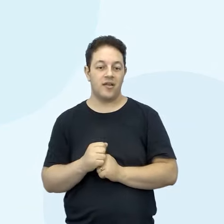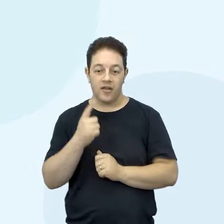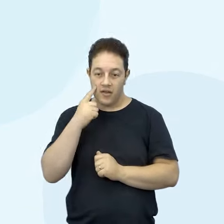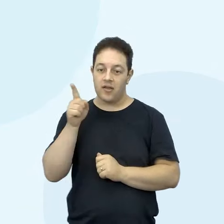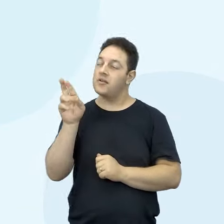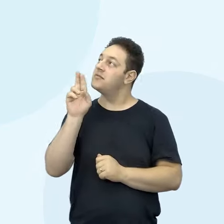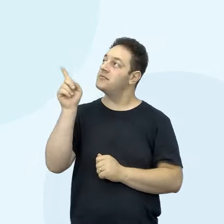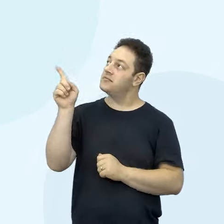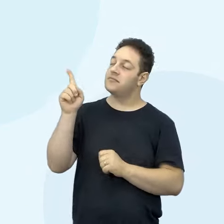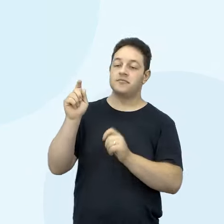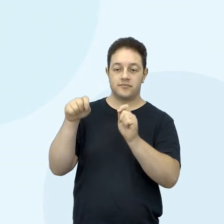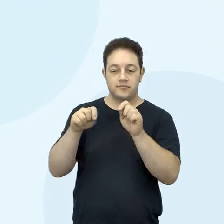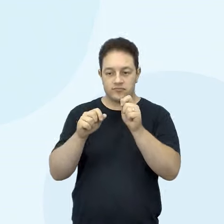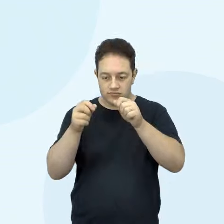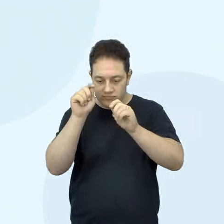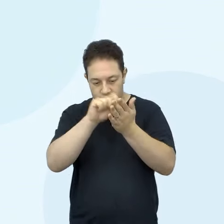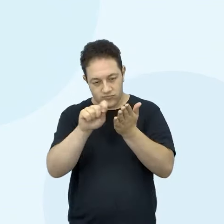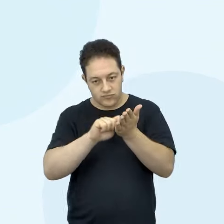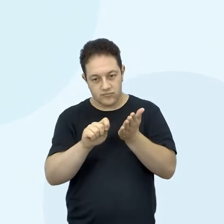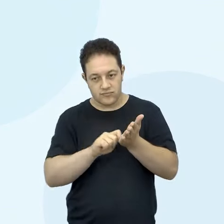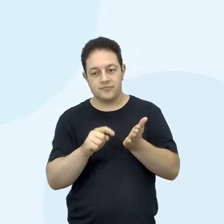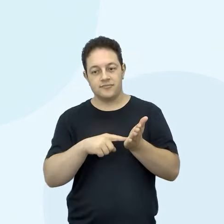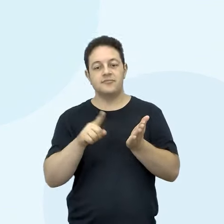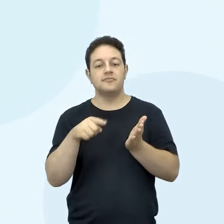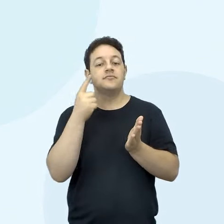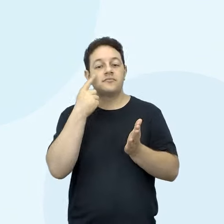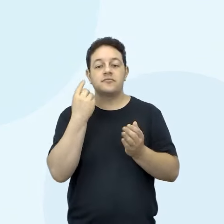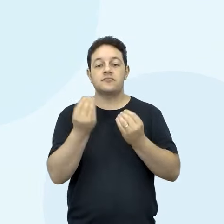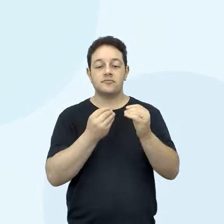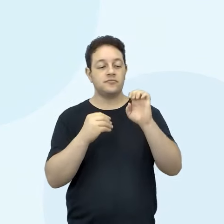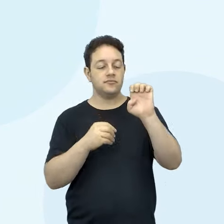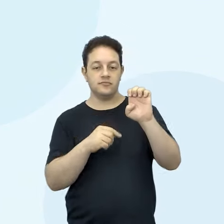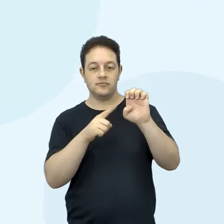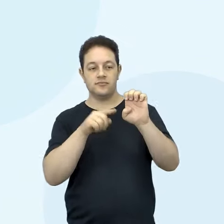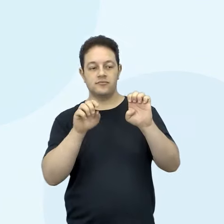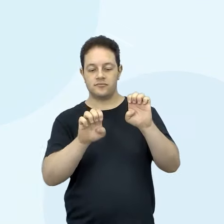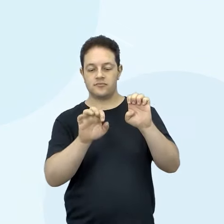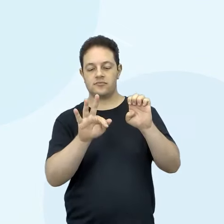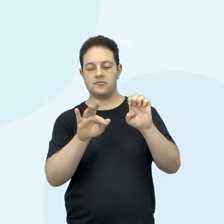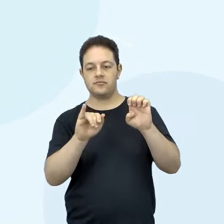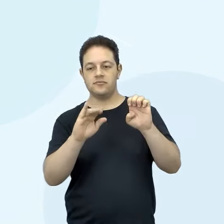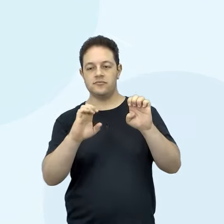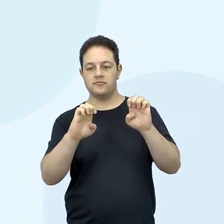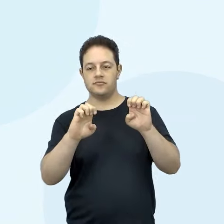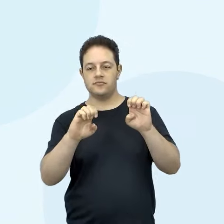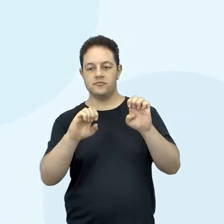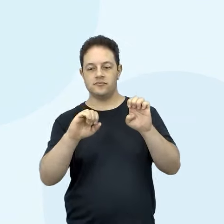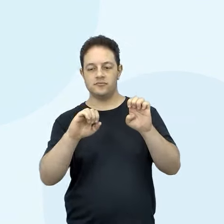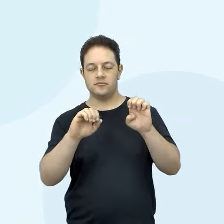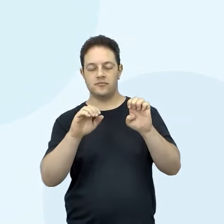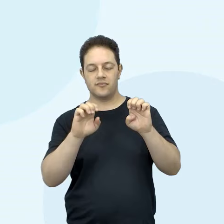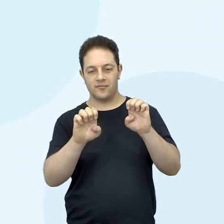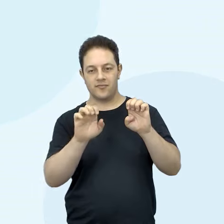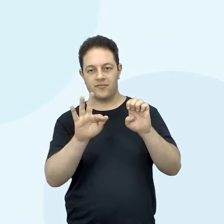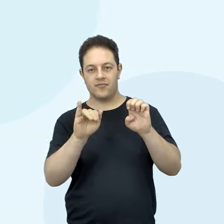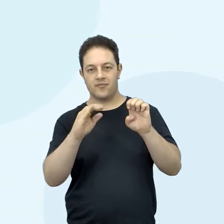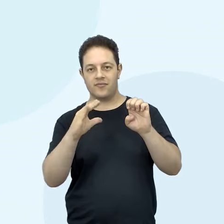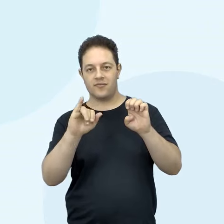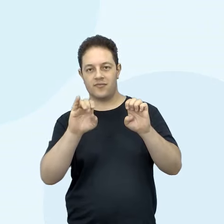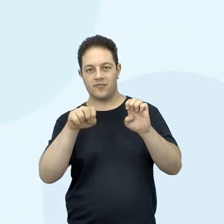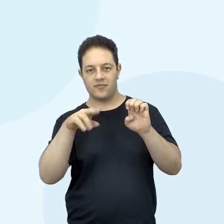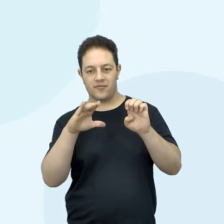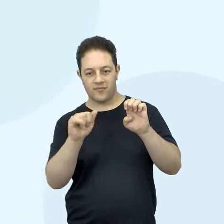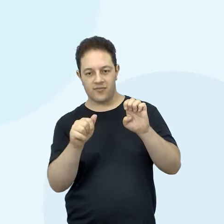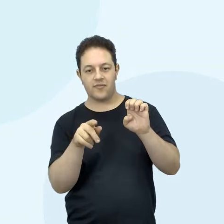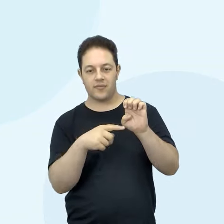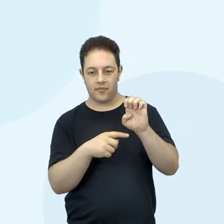da energia, da eficiência energética. Posso simplificar aqui,